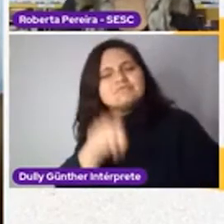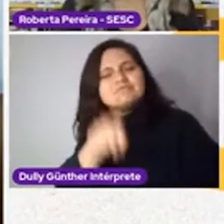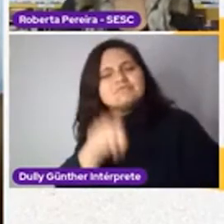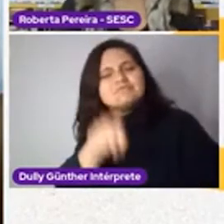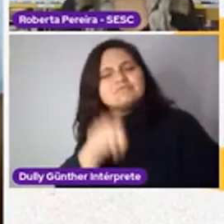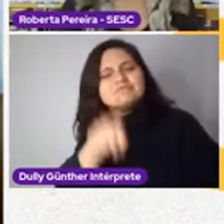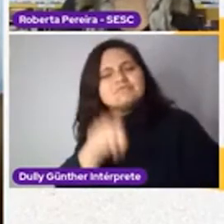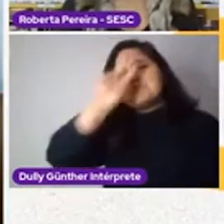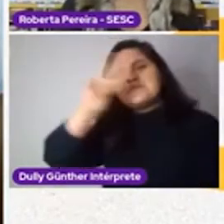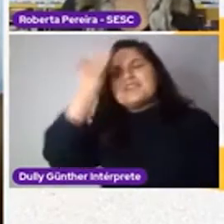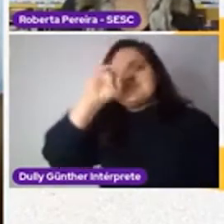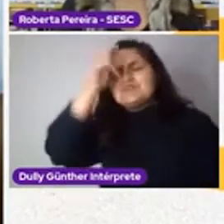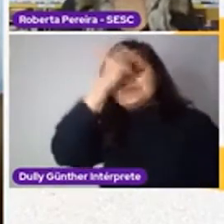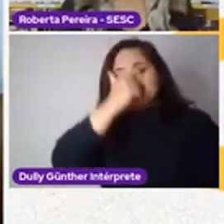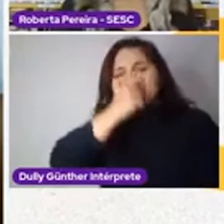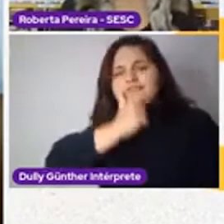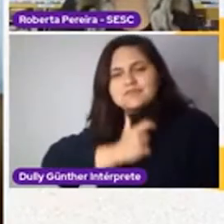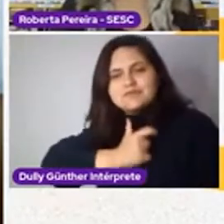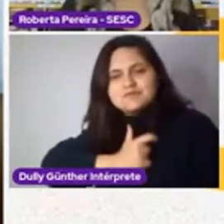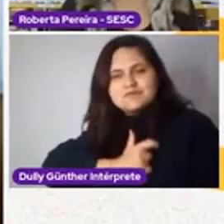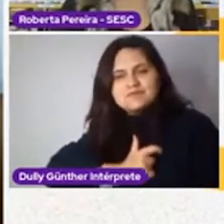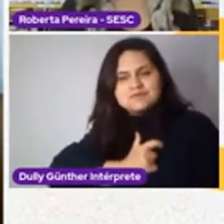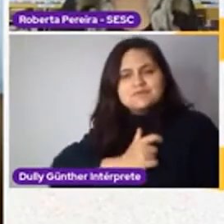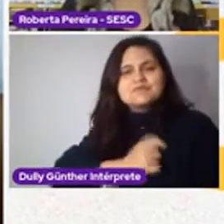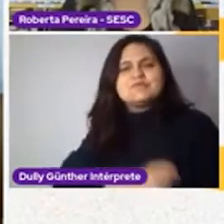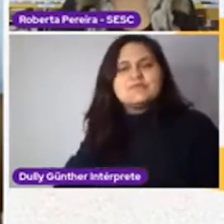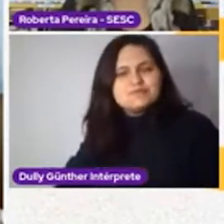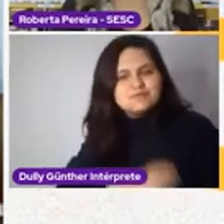Você vai lembrar de mim.